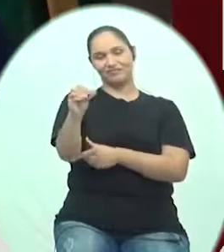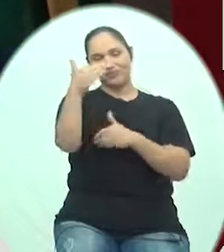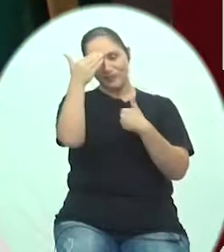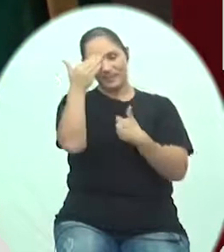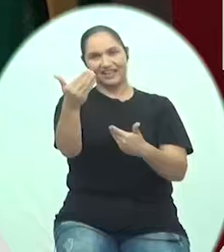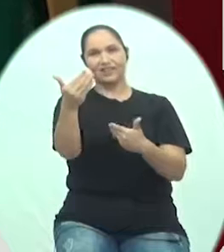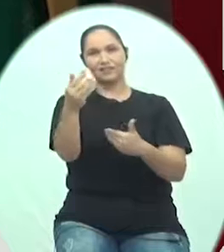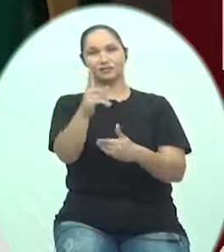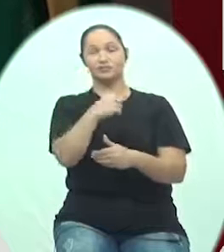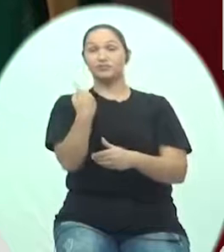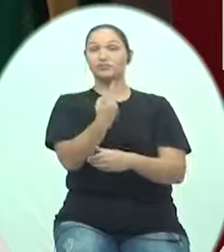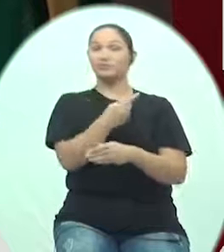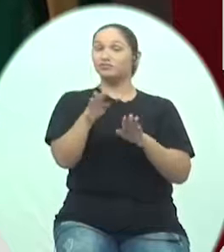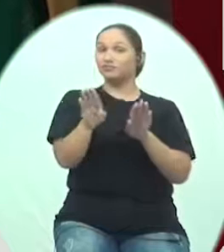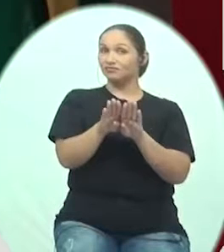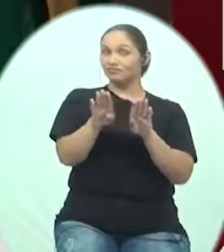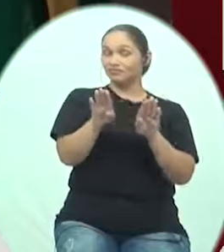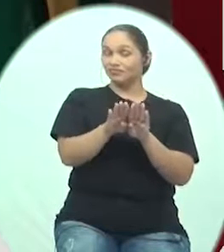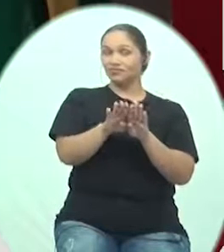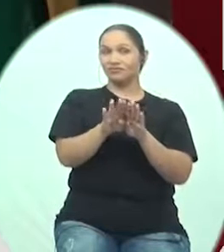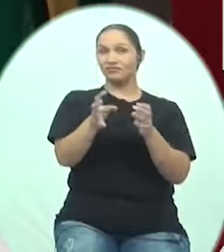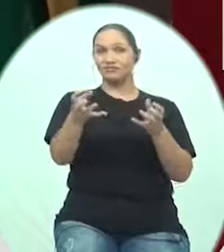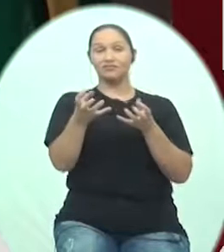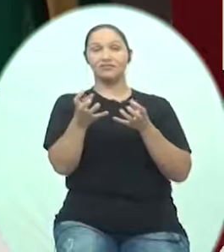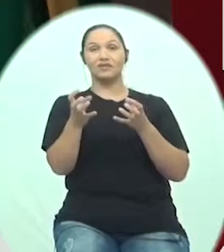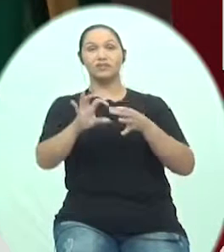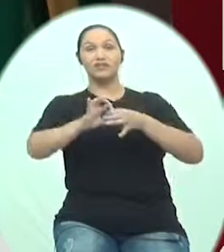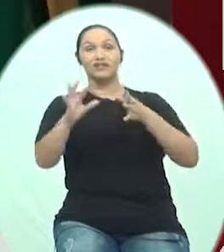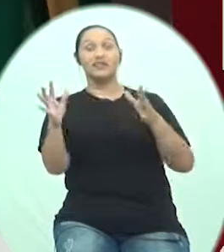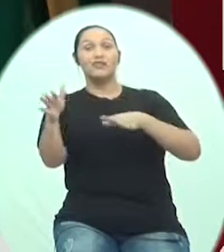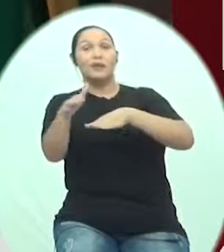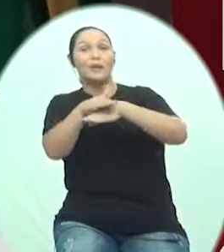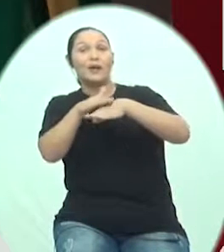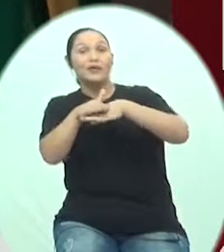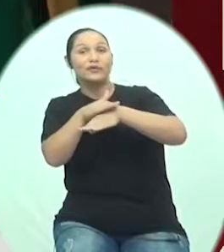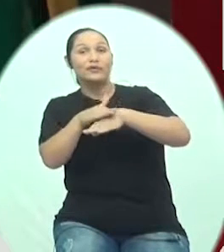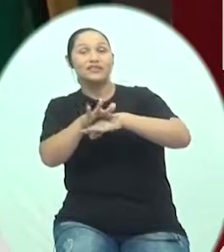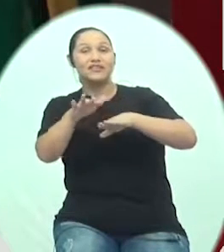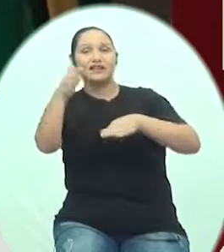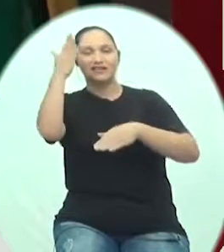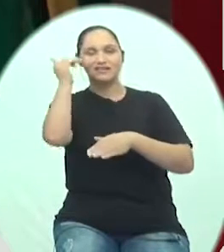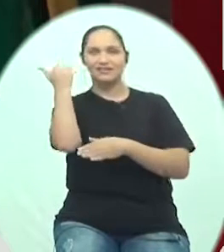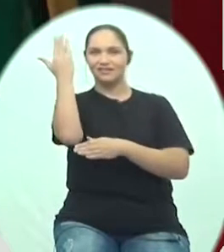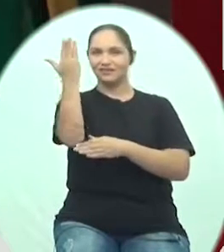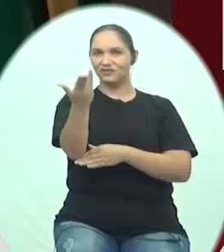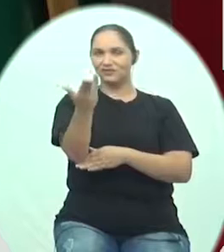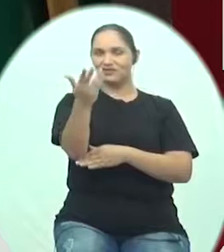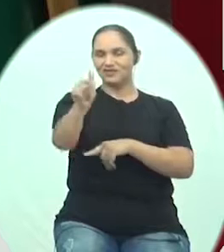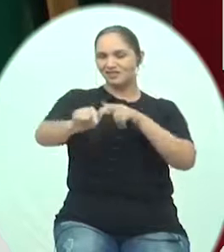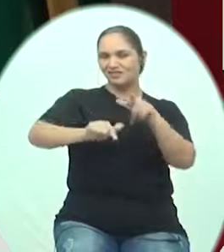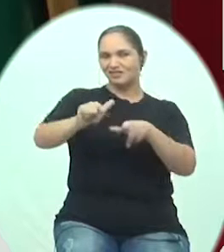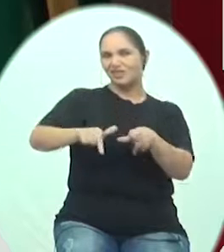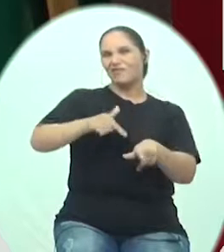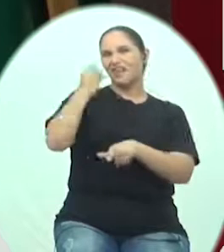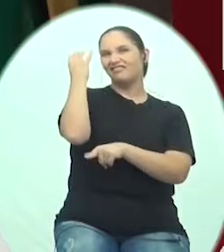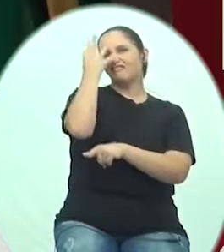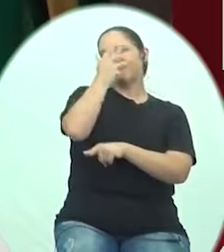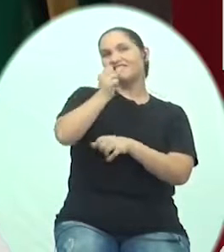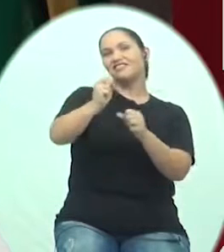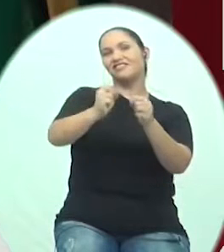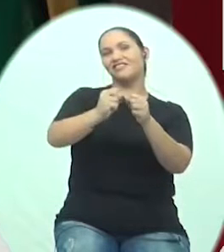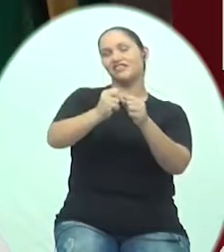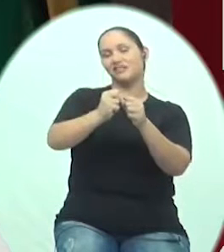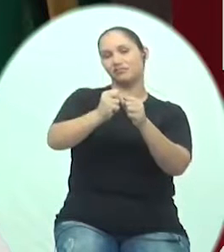disposição e que tenho certeza que você Continuará aonde você está e fazendo esse belíssimo trabalho pelas